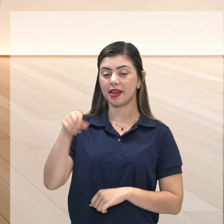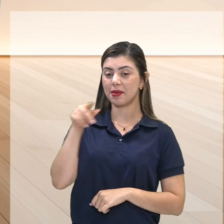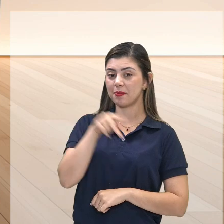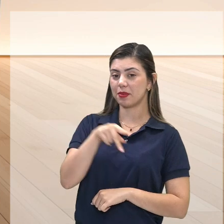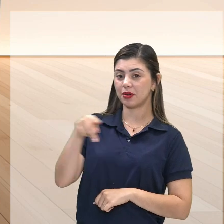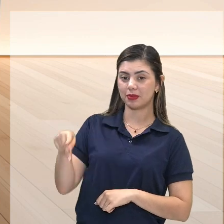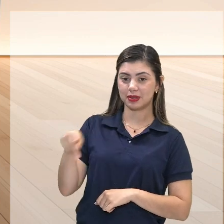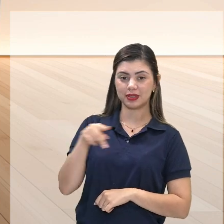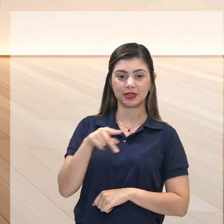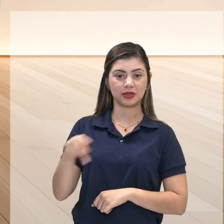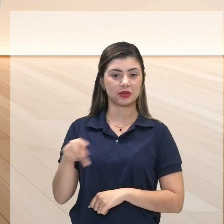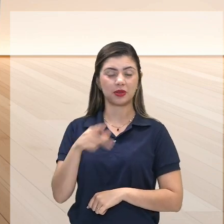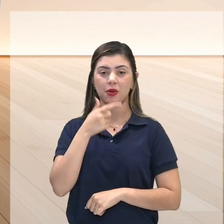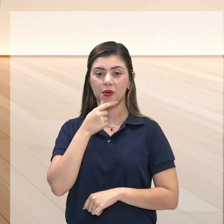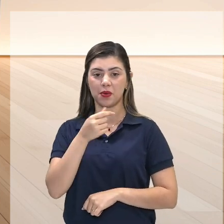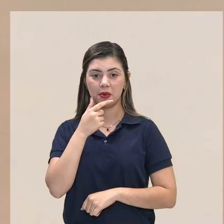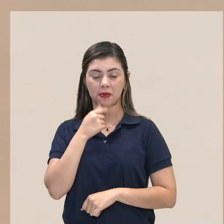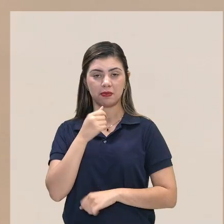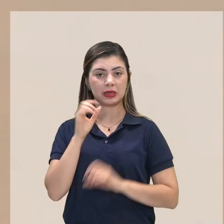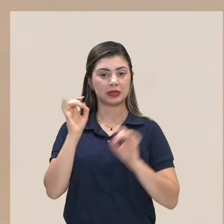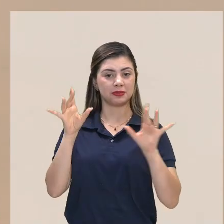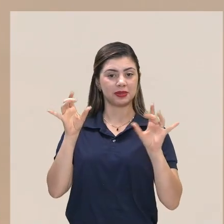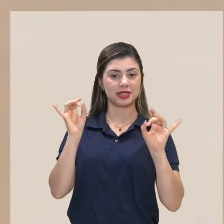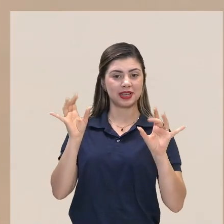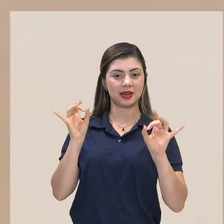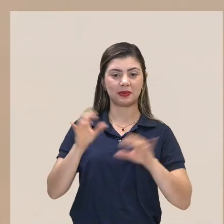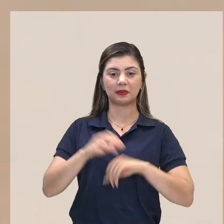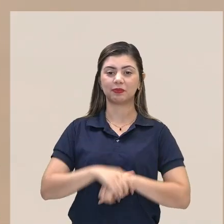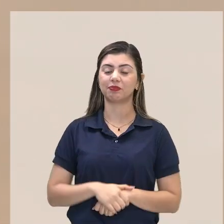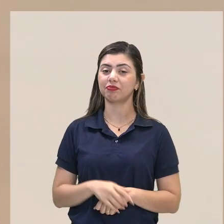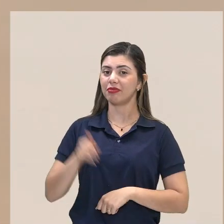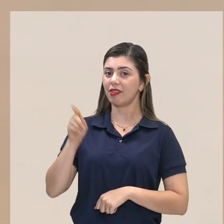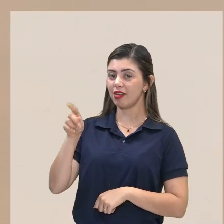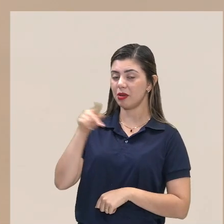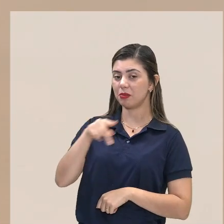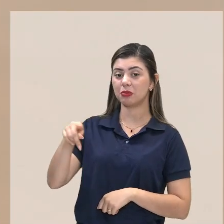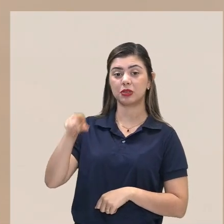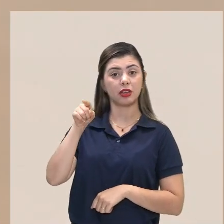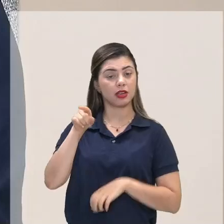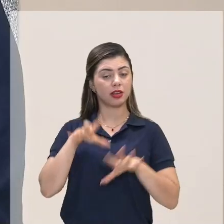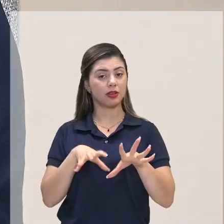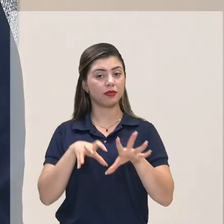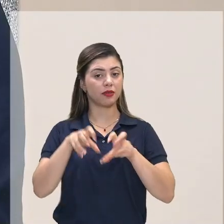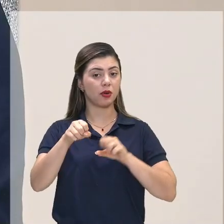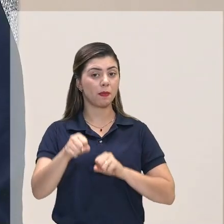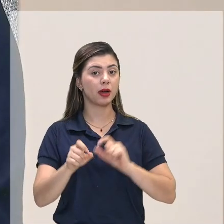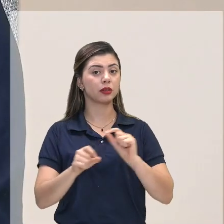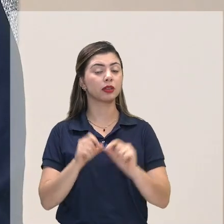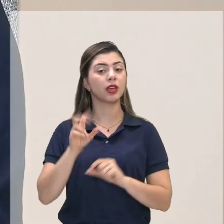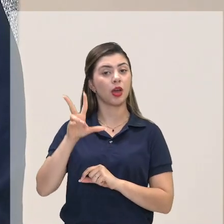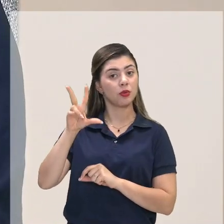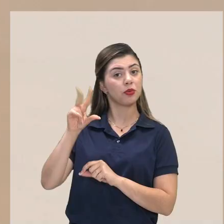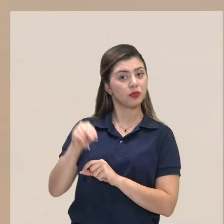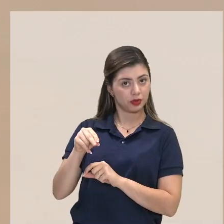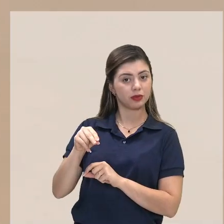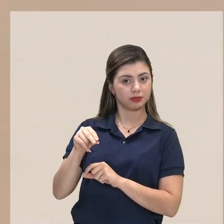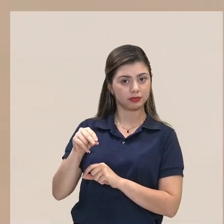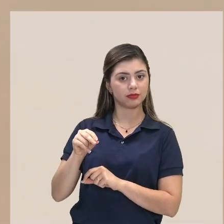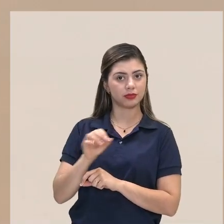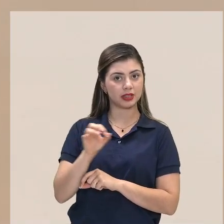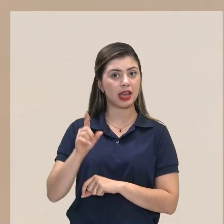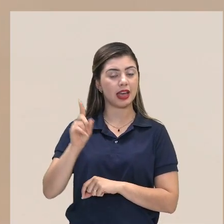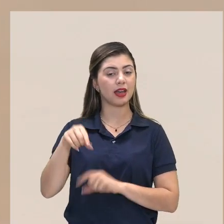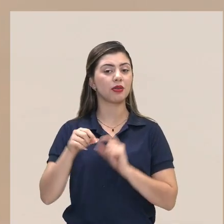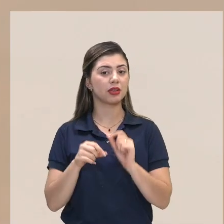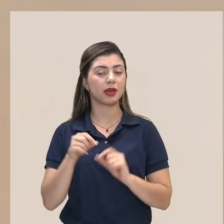professor Raiesley Ricarte. E ele é graduado pela Universidade Federal do Amazonas em